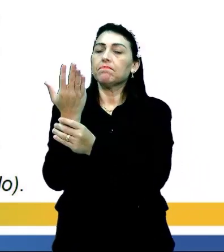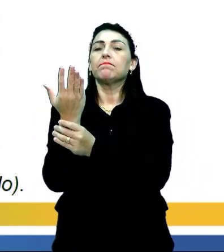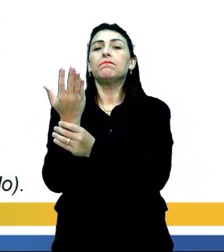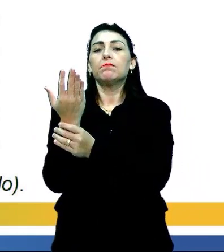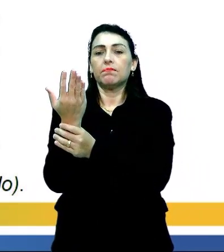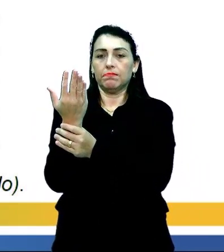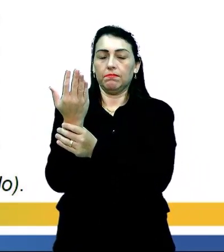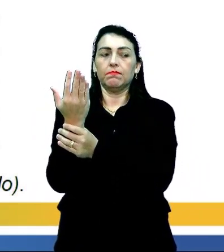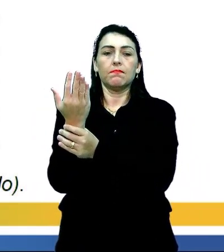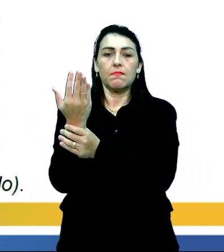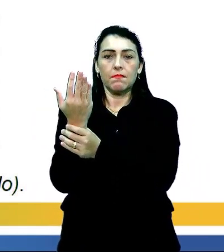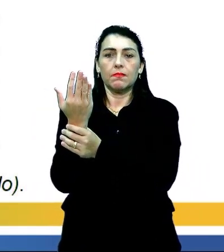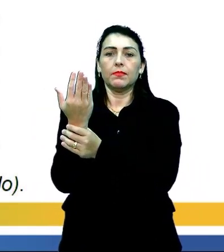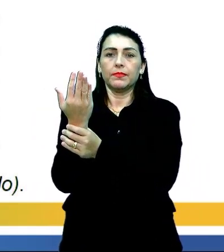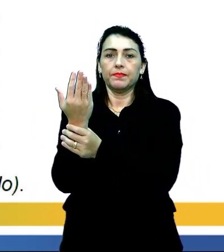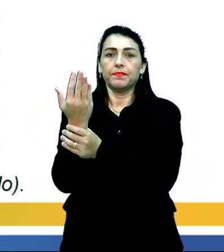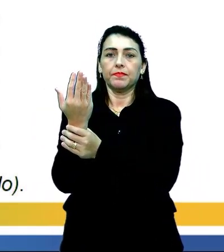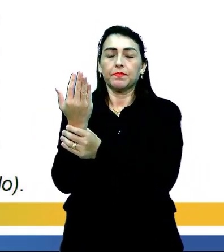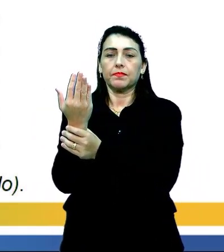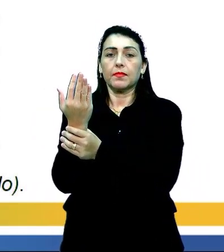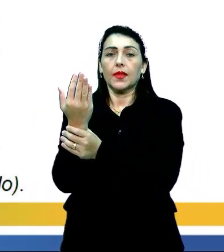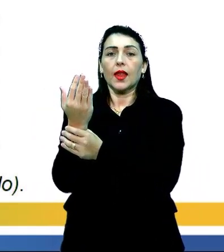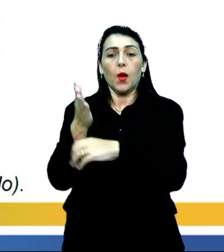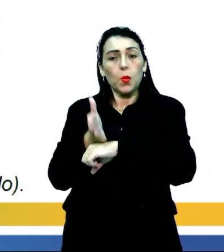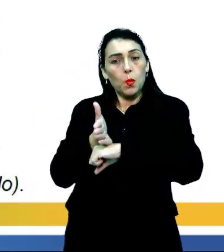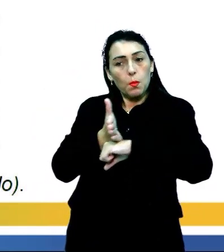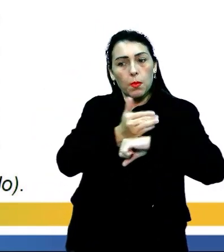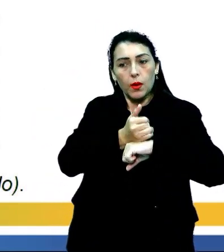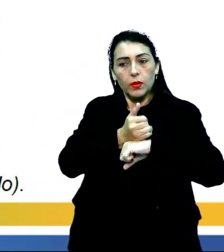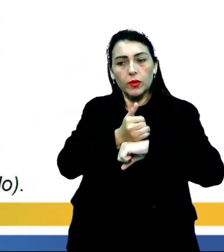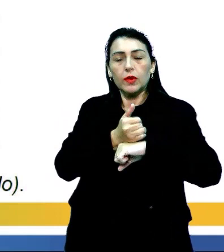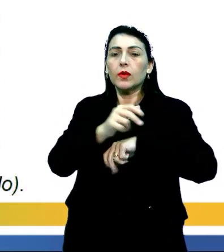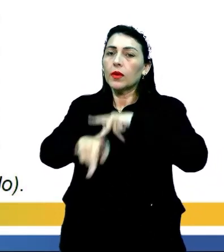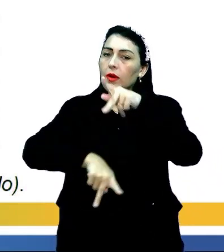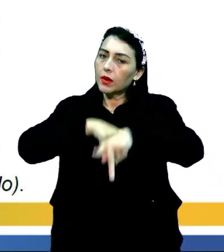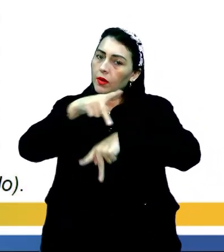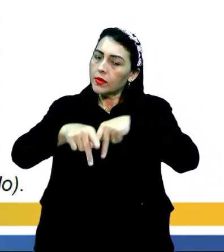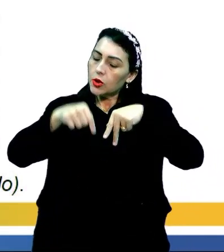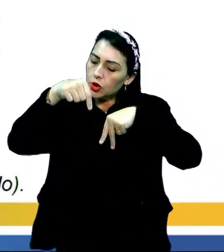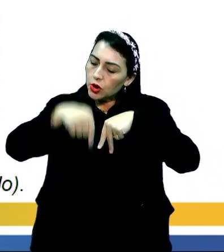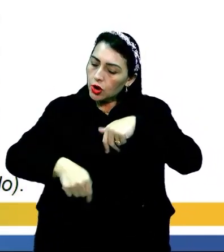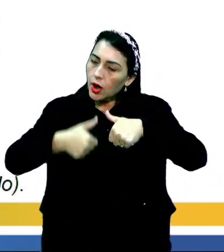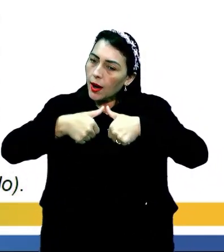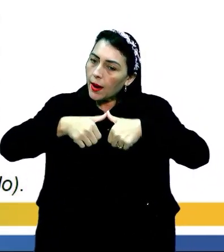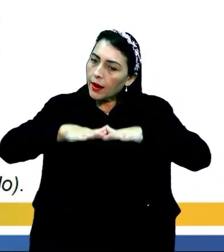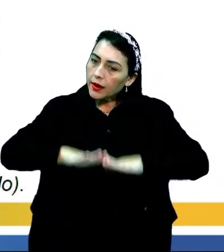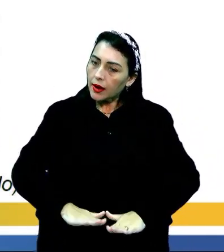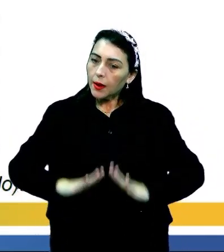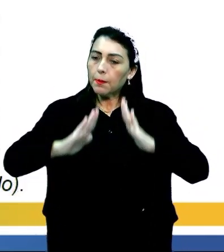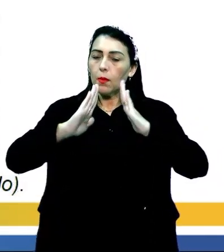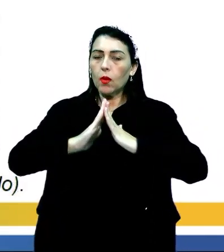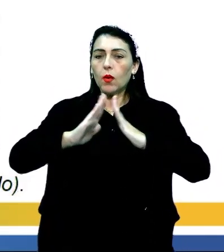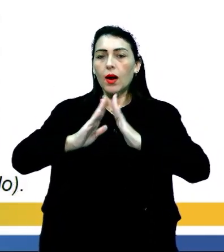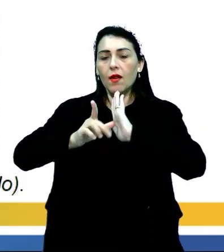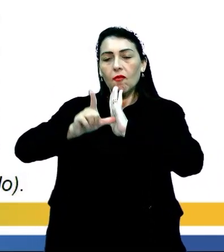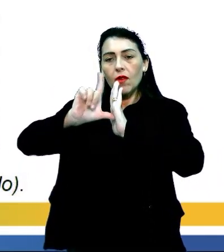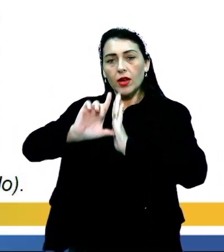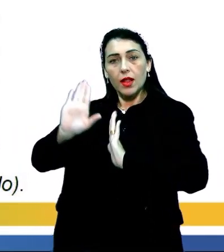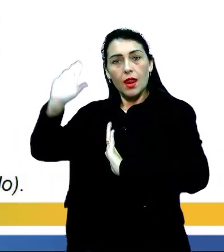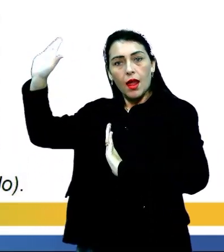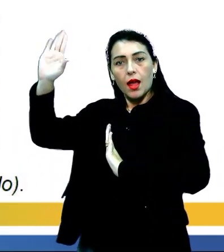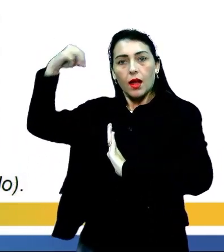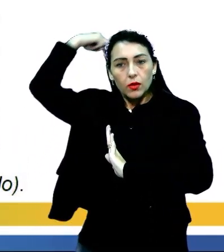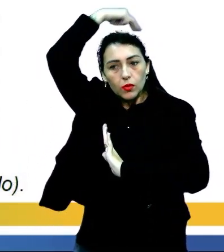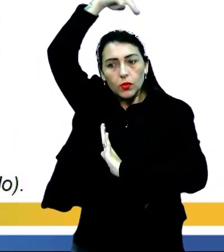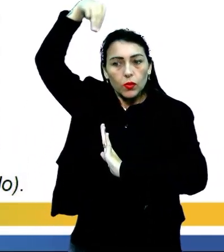justamente nesse nesse pré ou seja nesses povos que aqui viviam né aqui perdão lá no